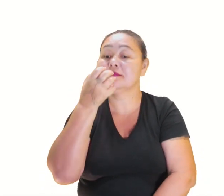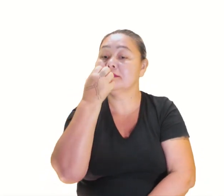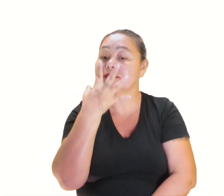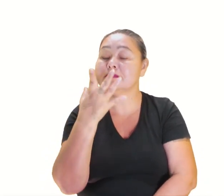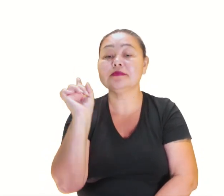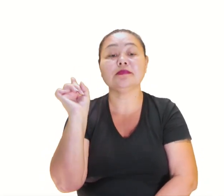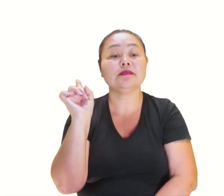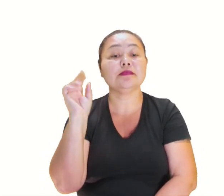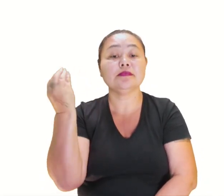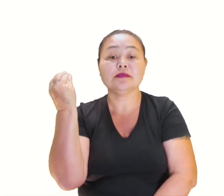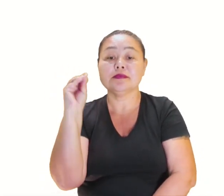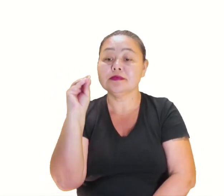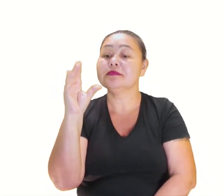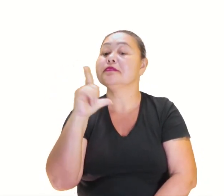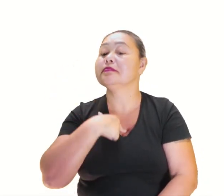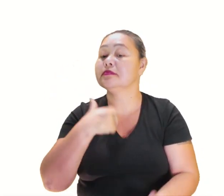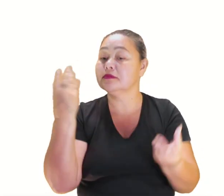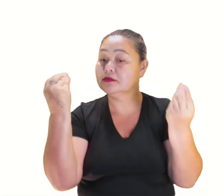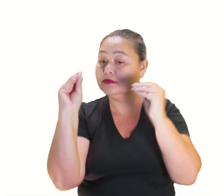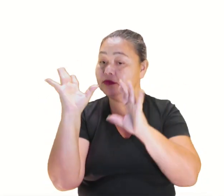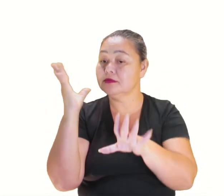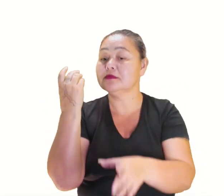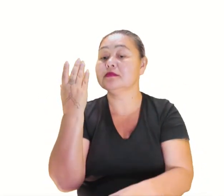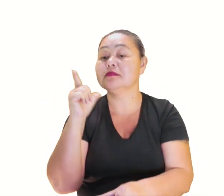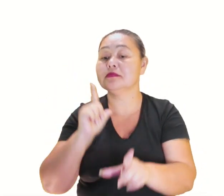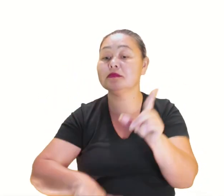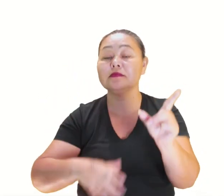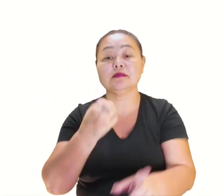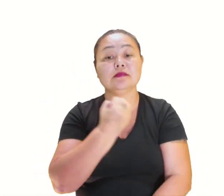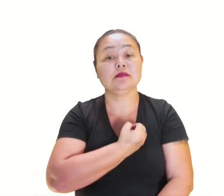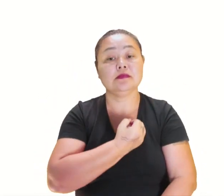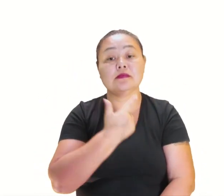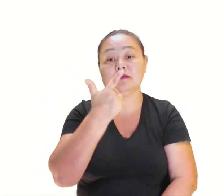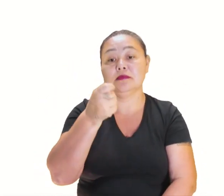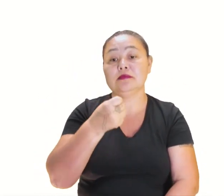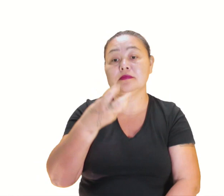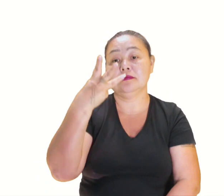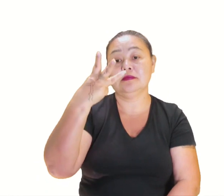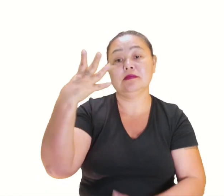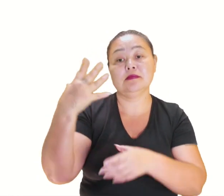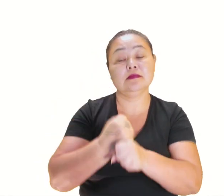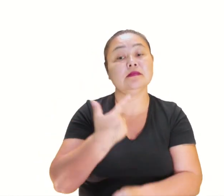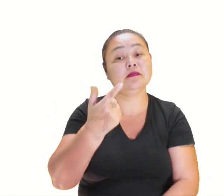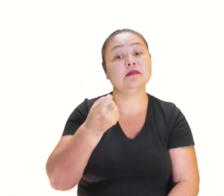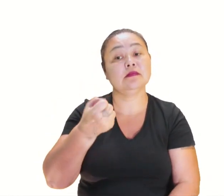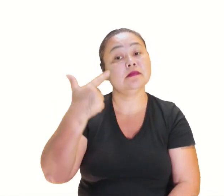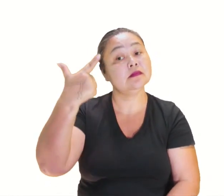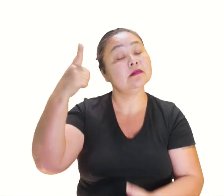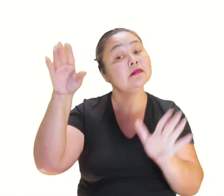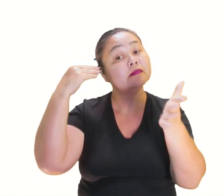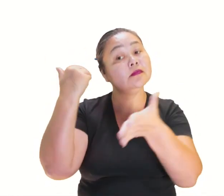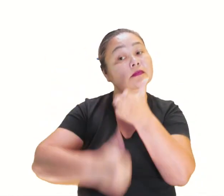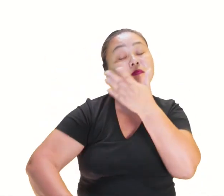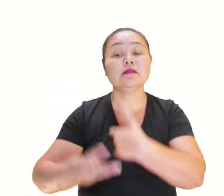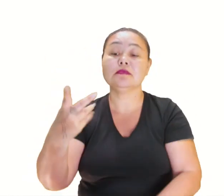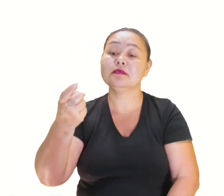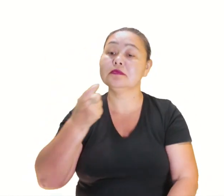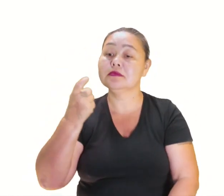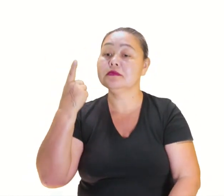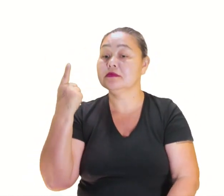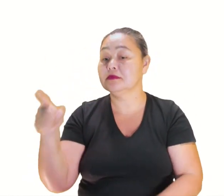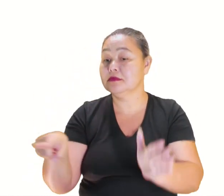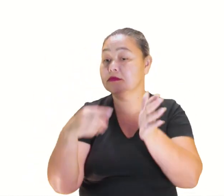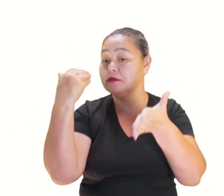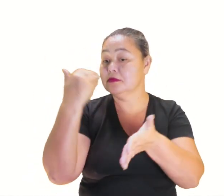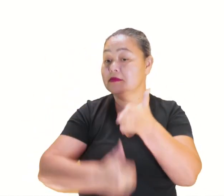Vamos ver. Dada a expressão algébrica 2x ao cubo mais 2x ao quadrado menos